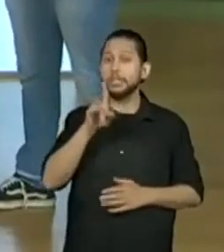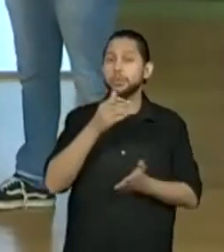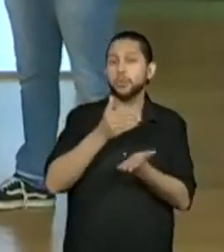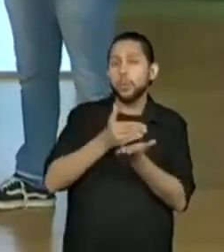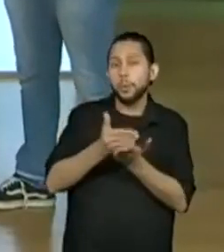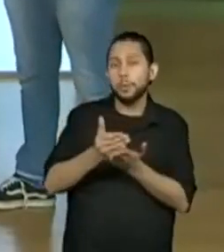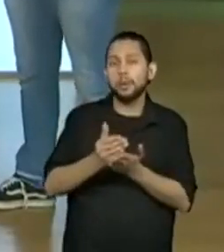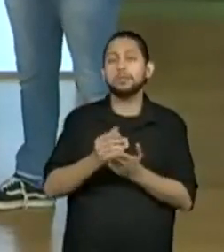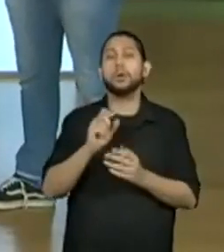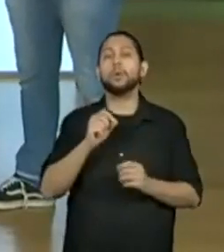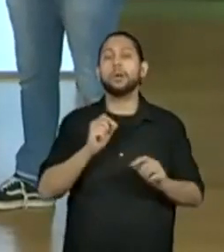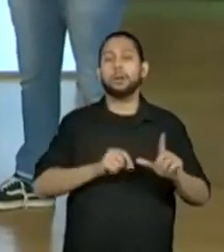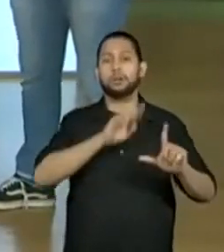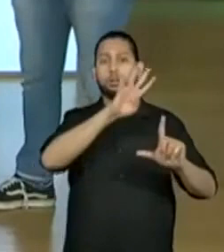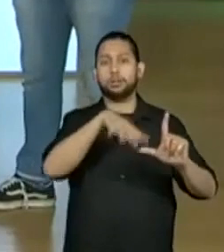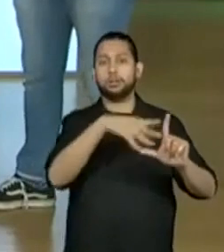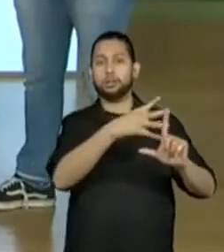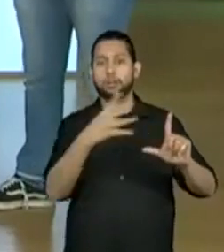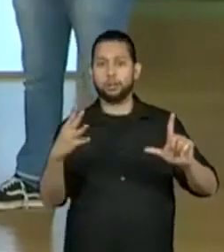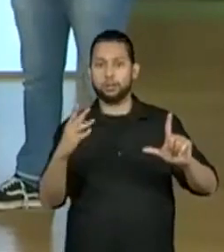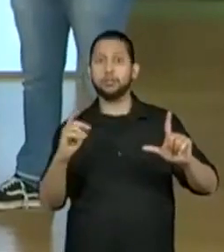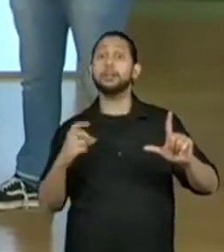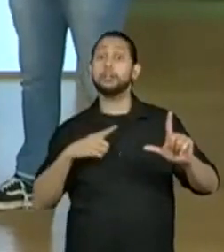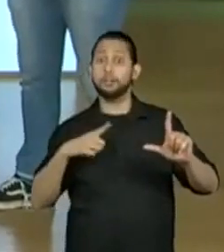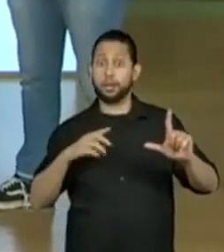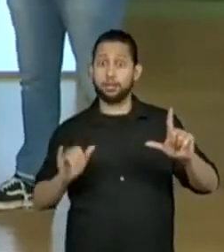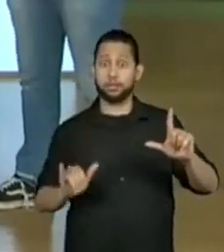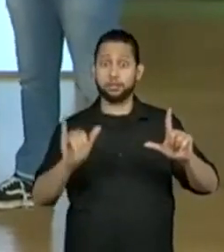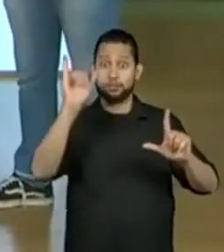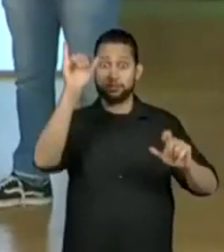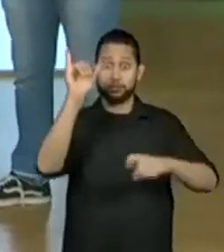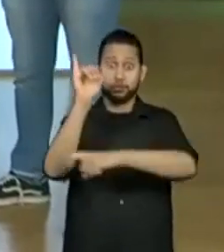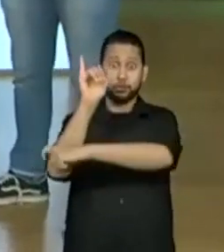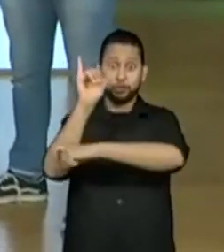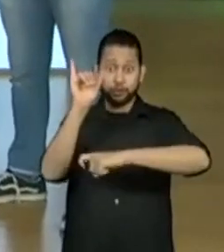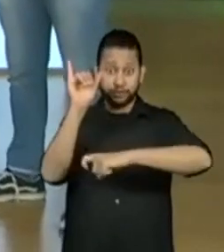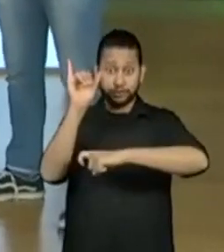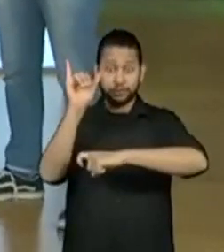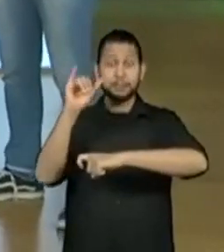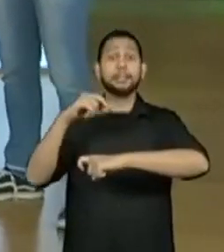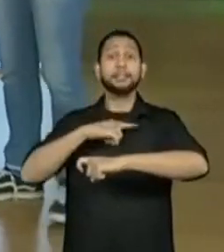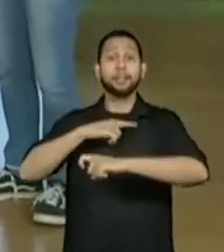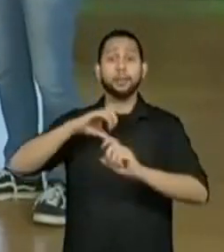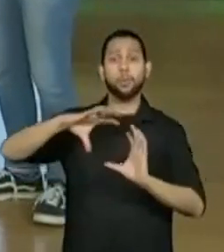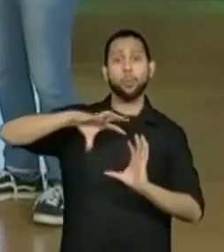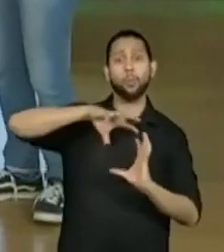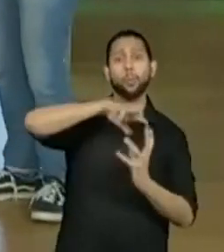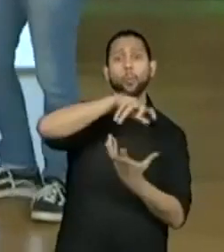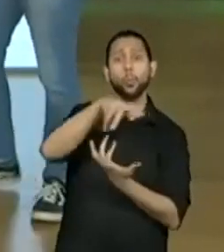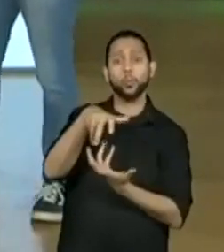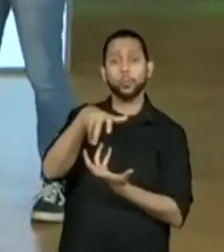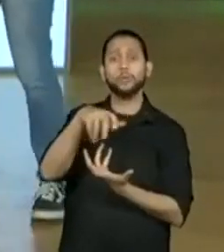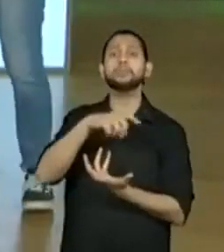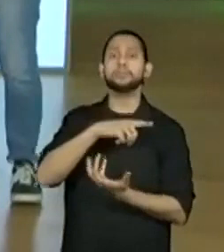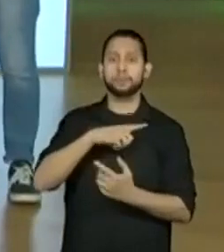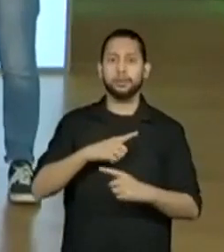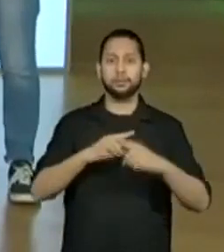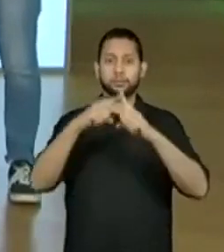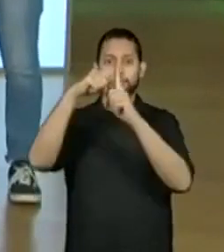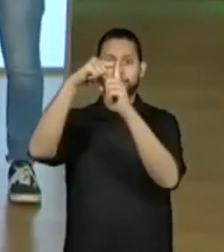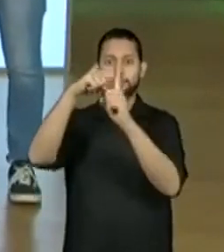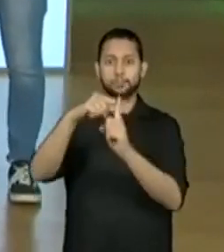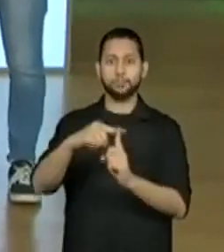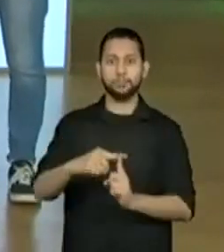plano cartesiano, para a ciência da geografia, nós podemos trabalhar, por exemplo, as coordenadas geográficas. E olha, sabe qual é o